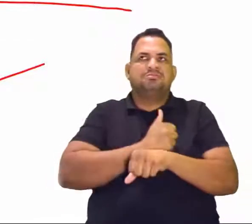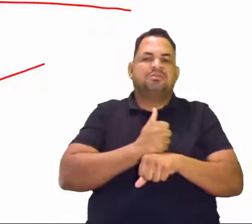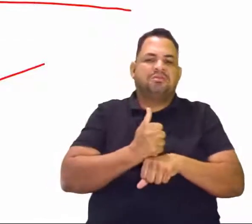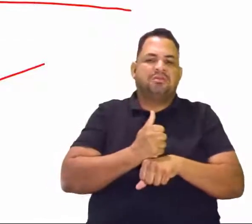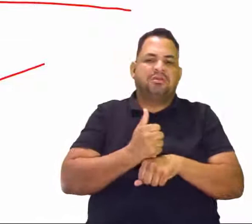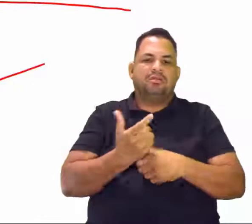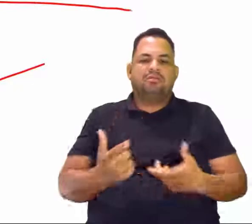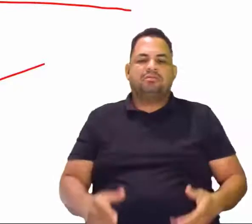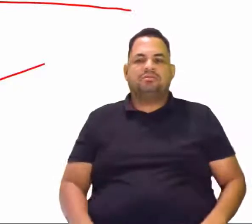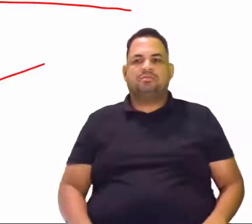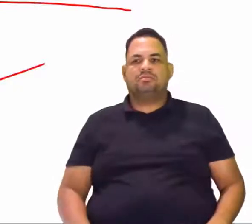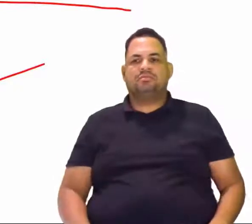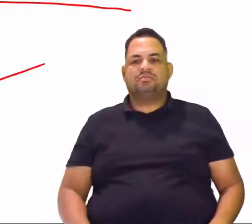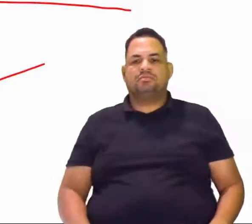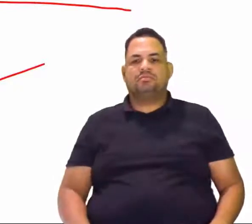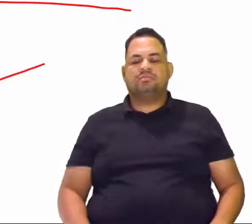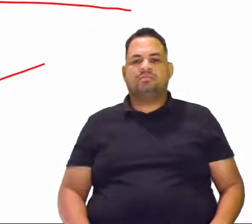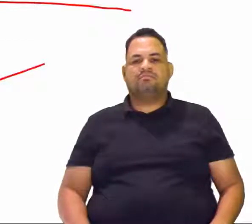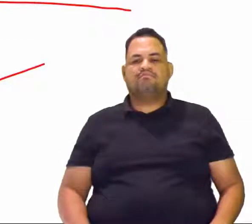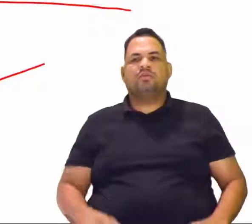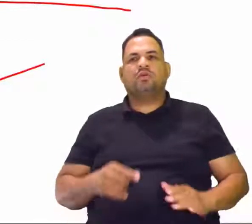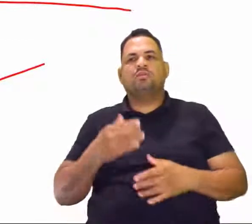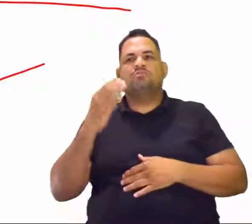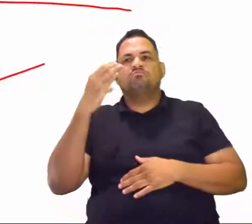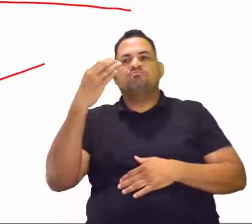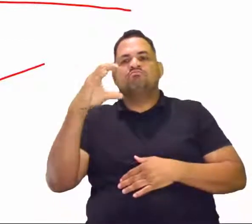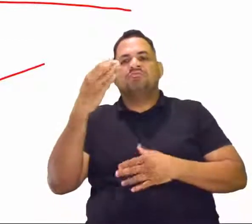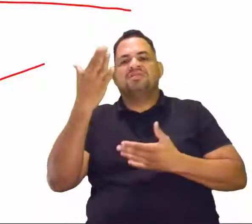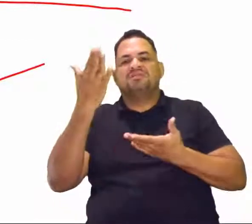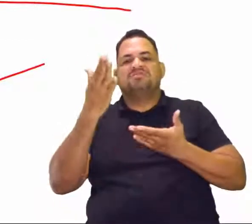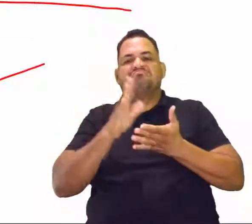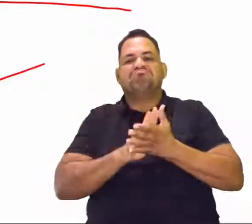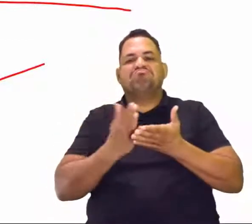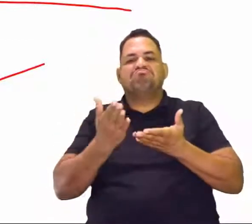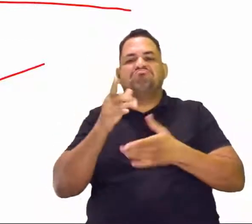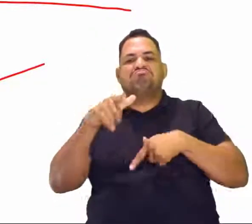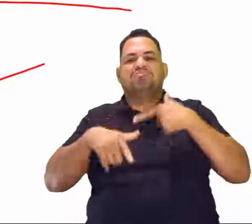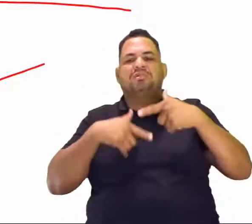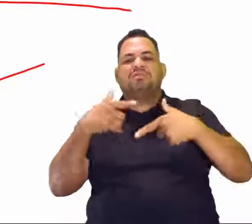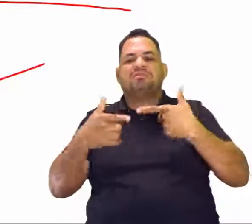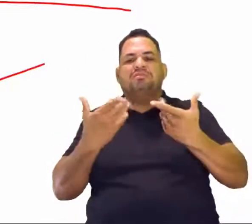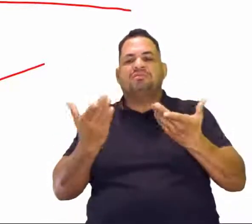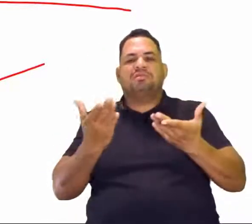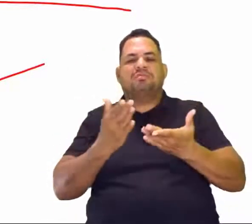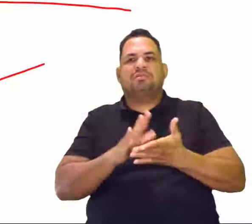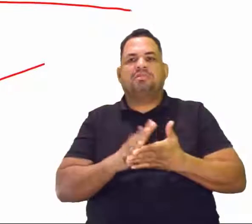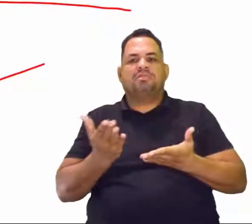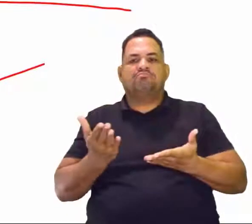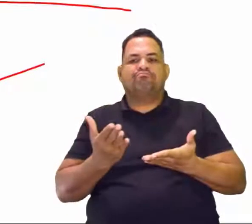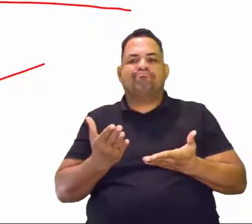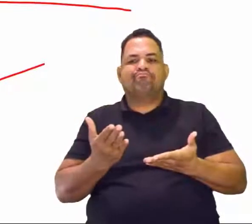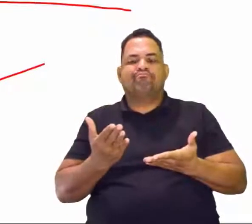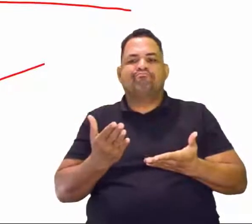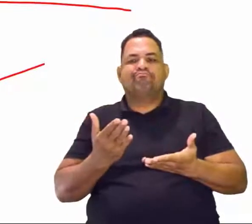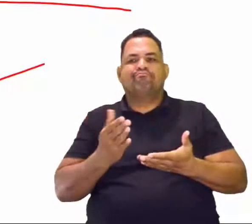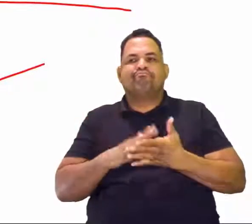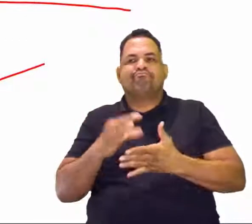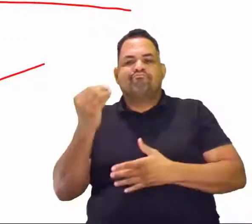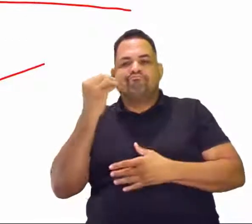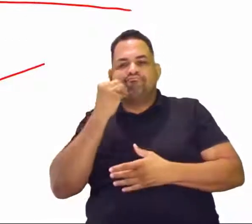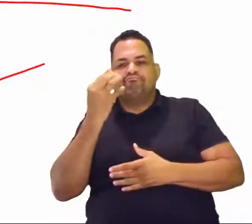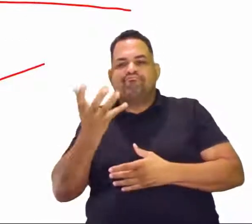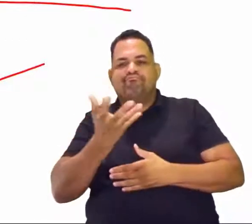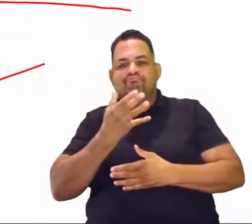também né Então olha só a ciência se prestando a esse desse bem serviço né de